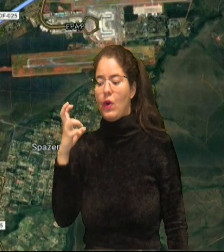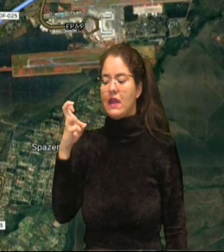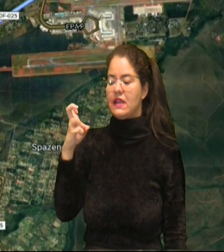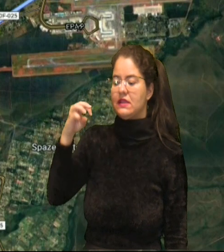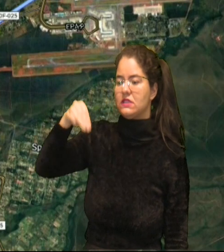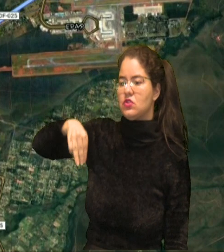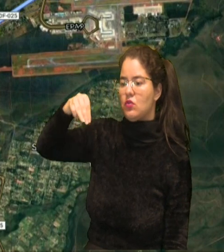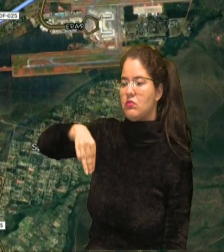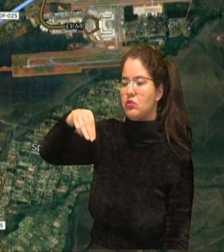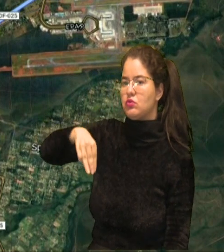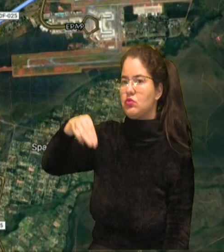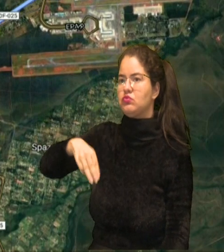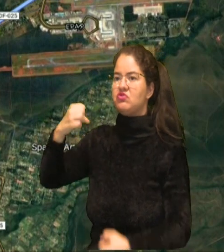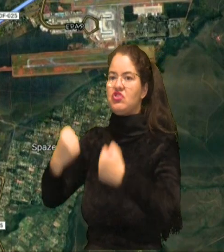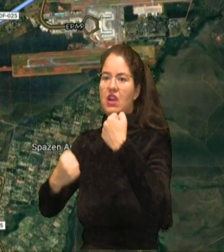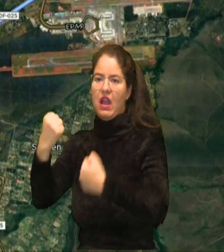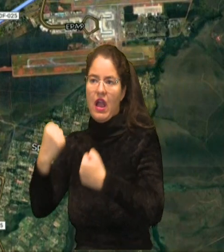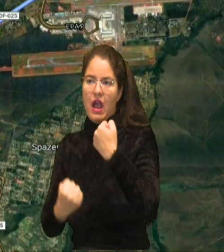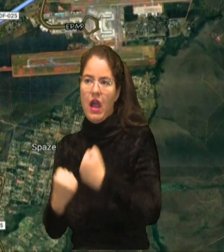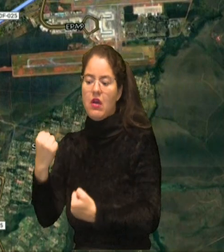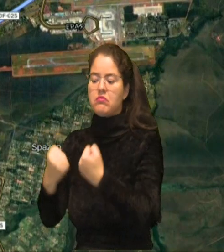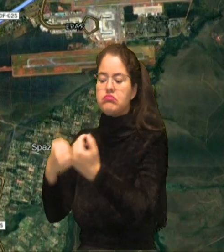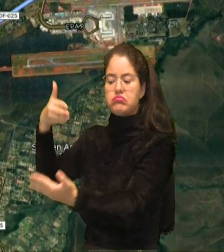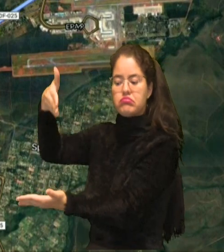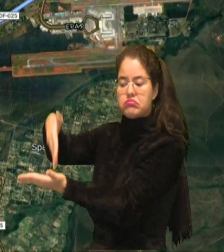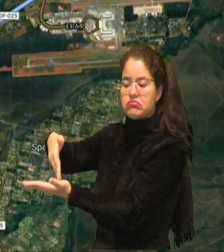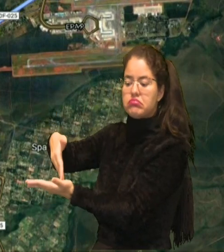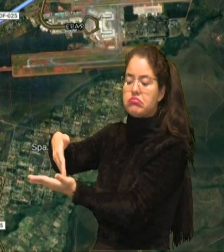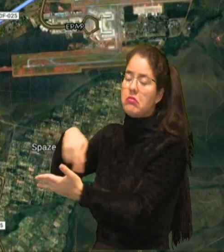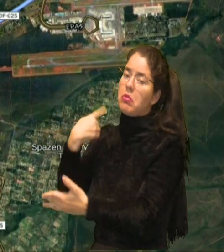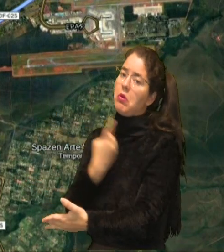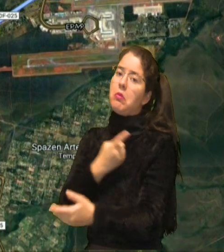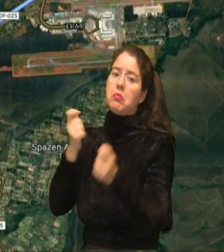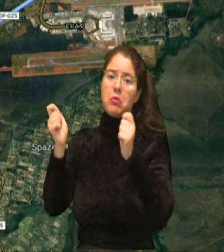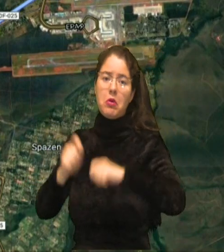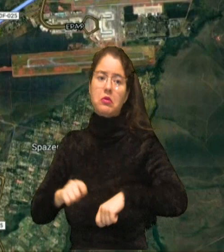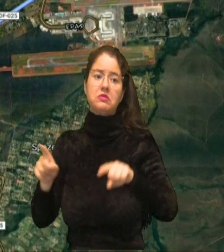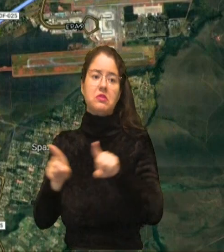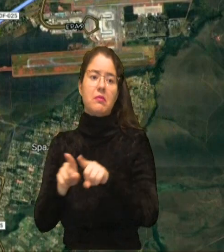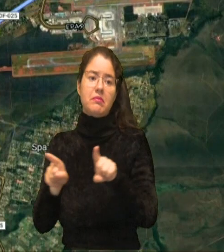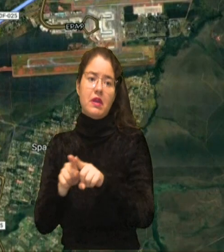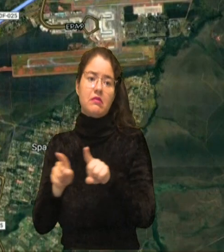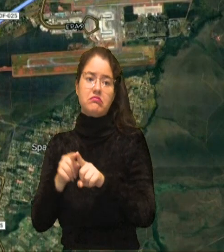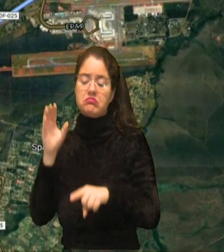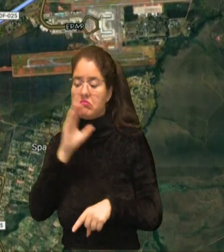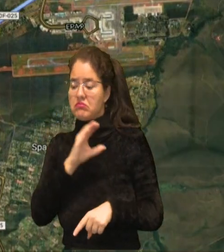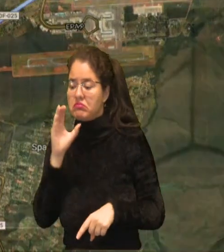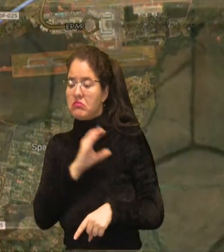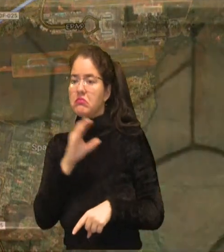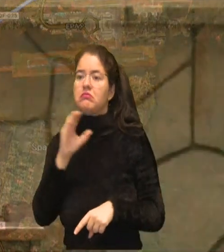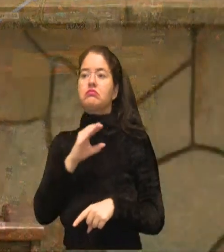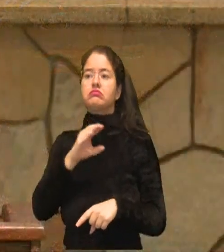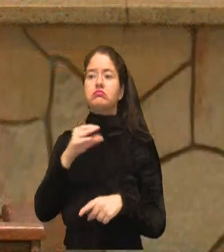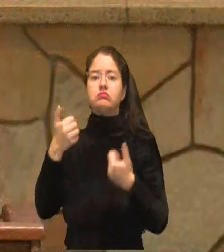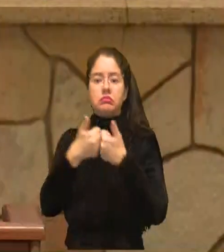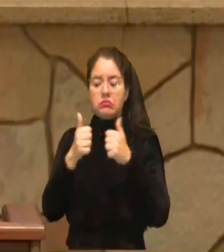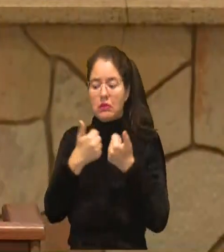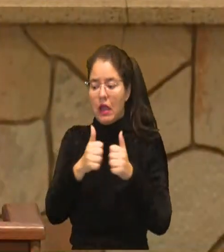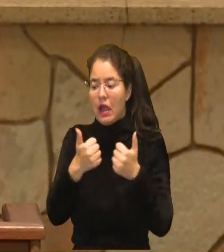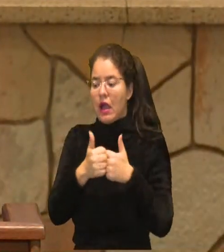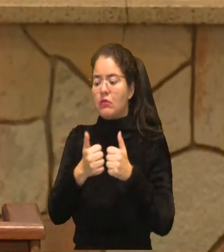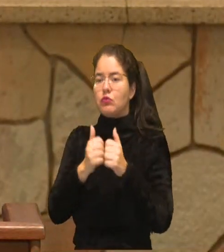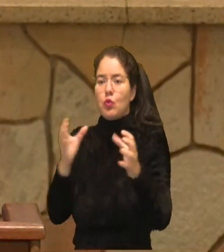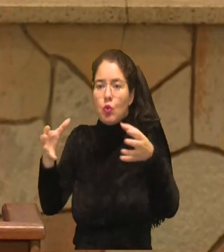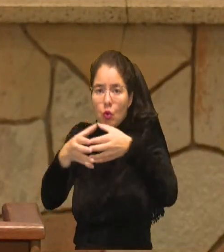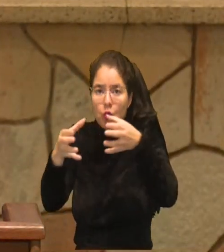minutos, né, de carro. Nós podemos, quem sabe, em breve, montarmos uma caravana para darmos apoio ali aos missionários